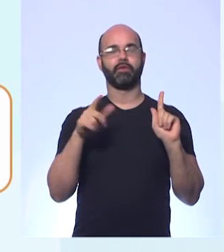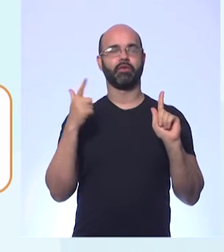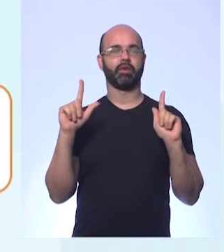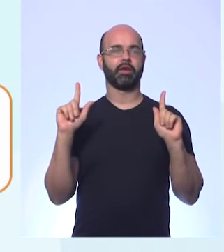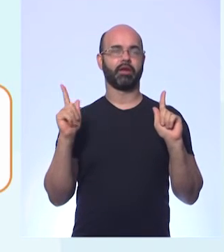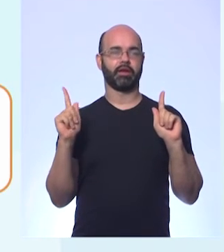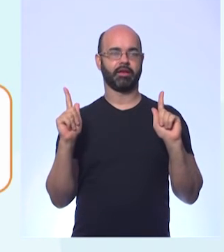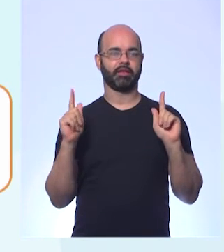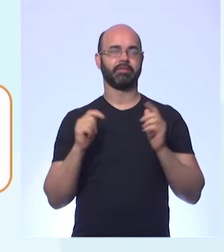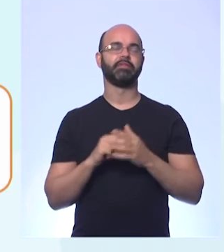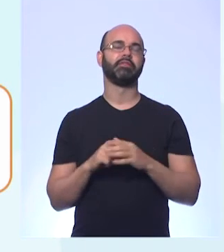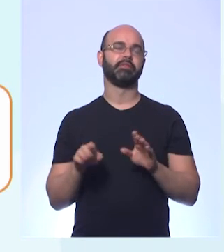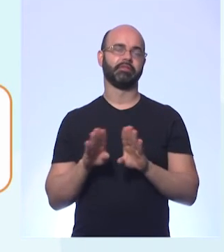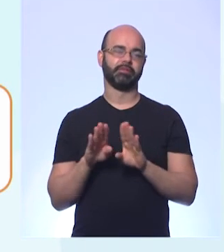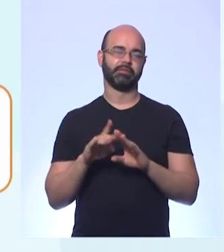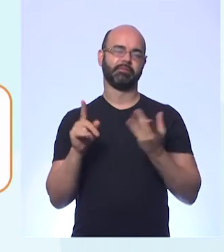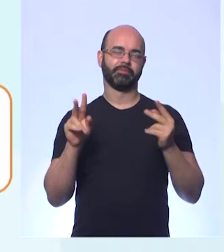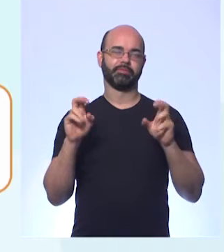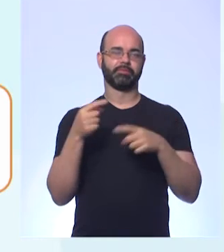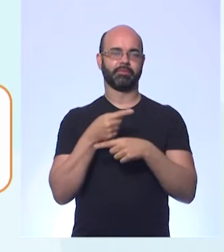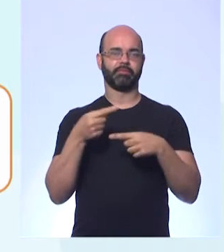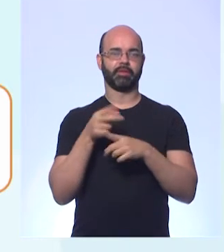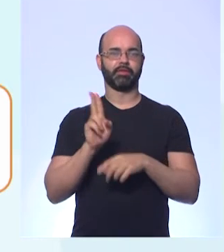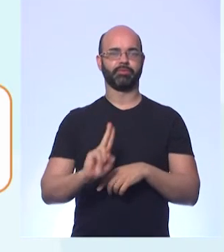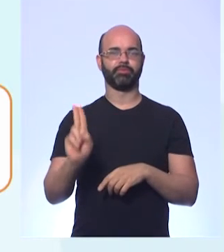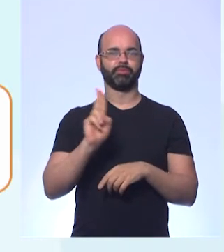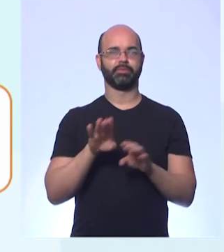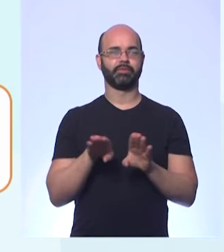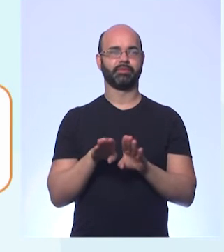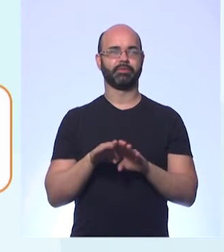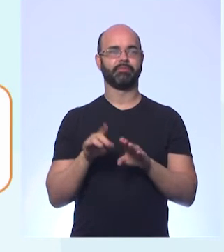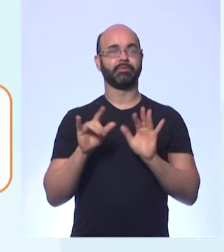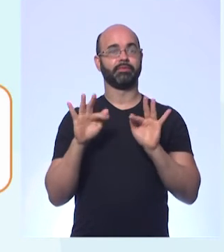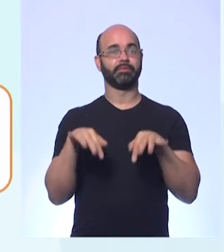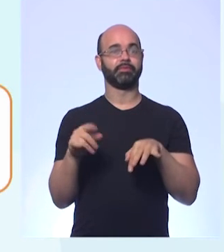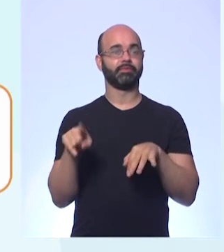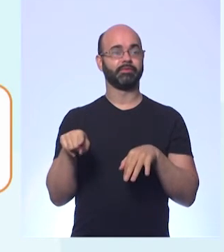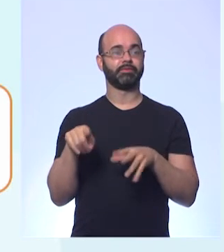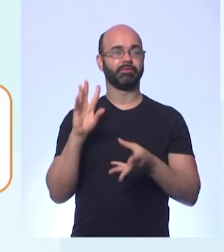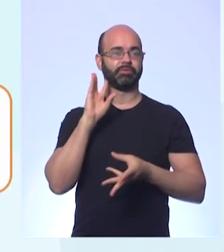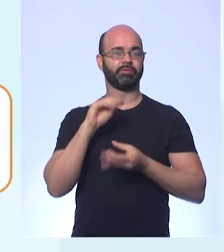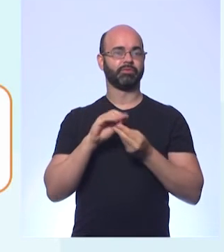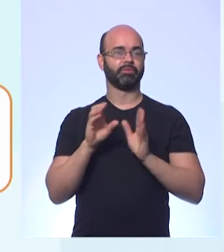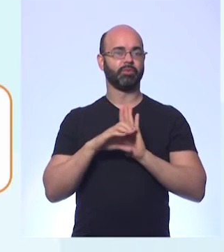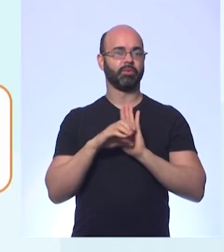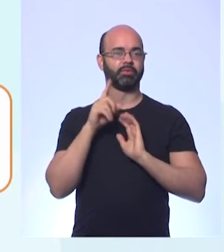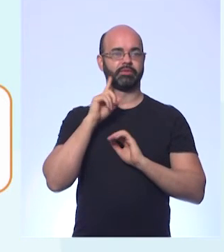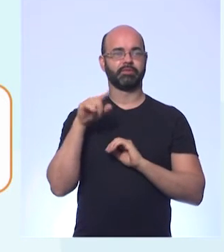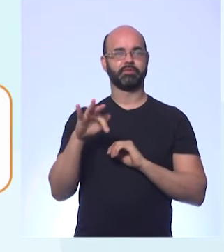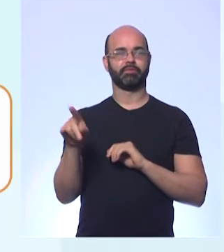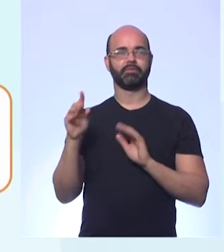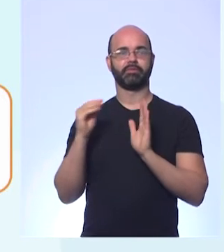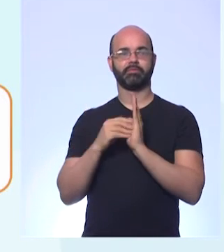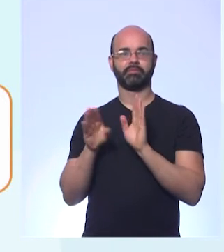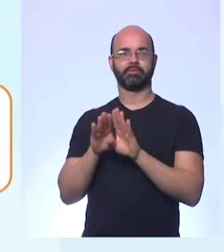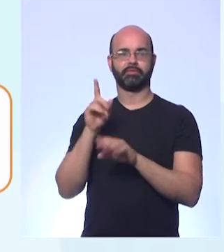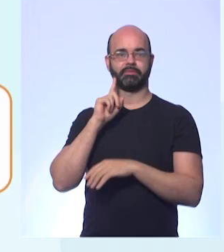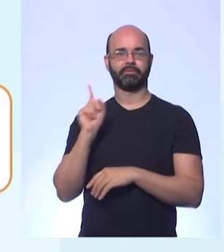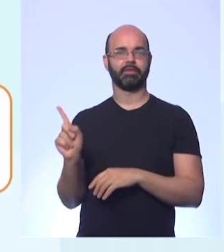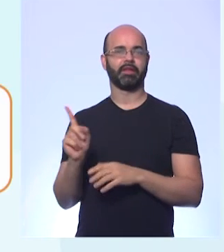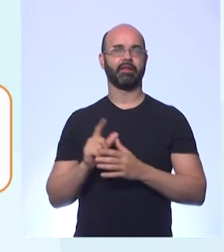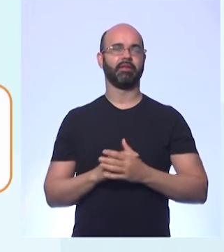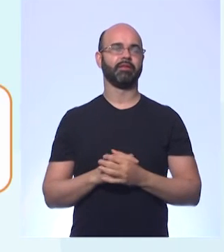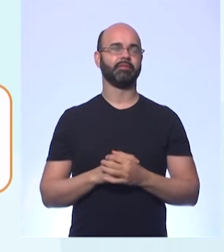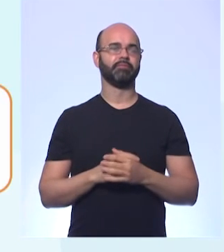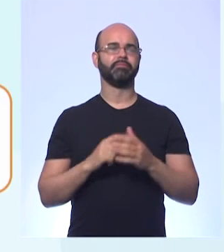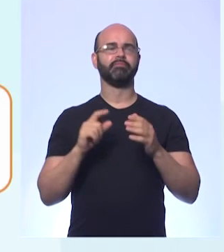outra, a gente também usa o conceito de razão. E aí, para terminar aqui o nosso conceito, a gente vai escrever também, deixa anotadinho, o que